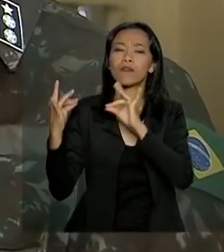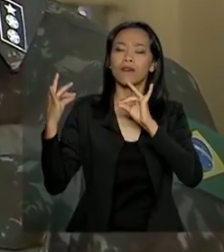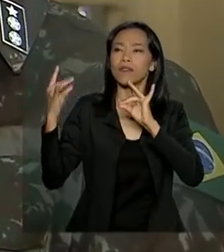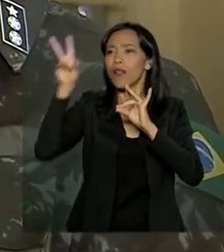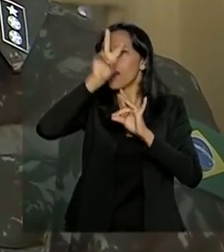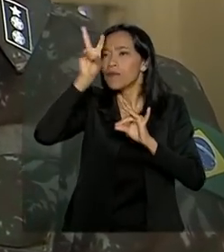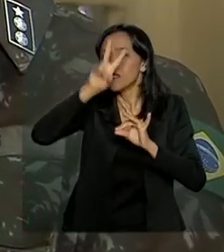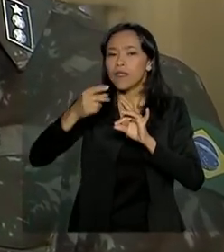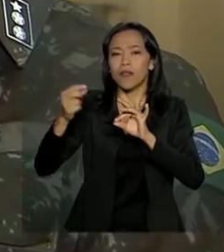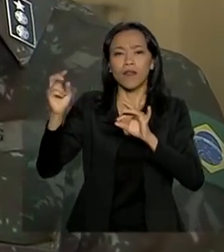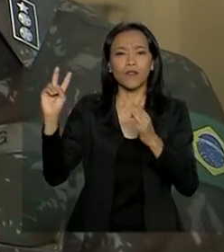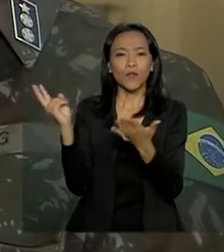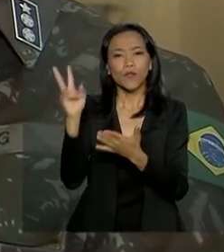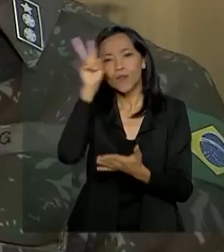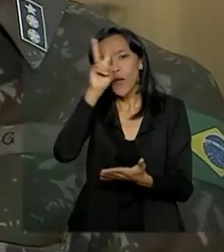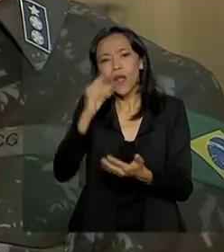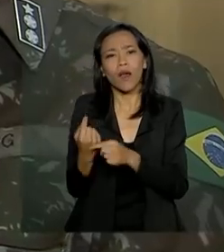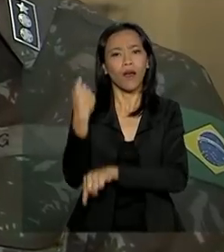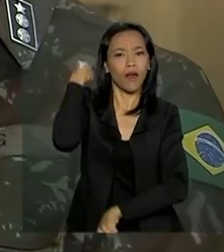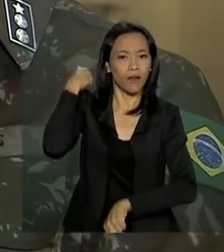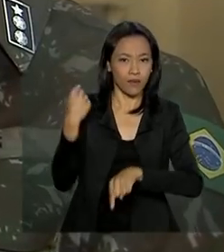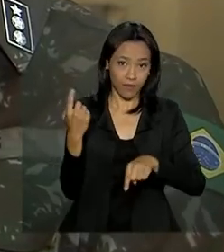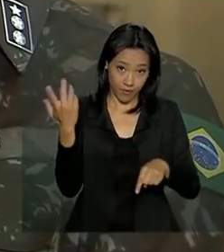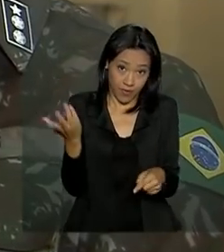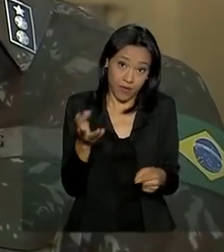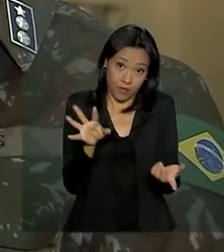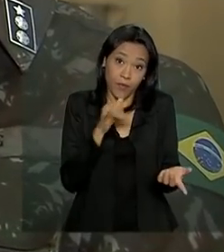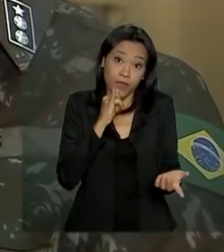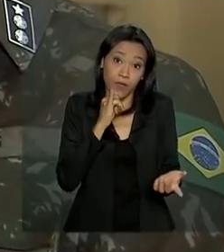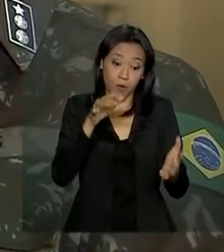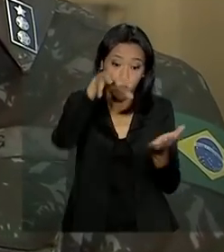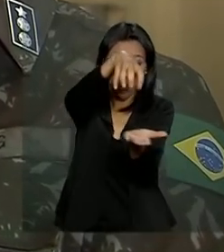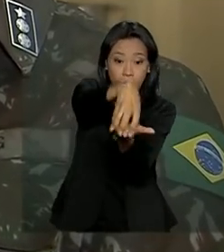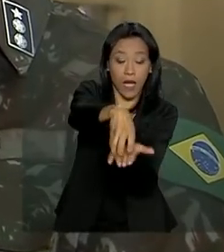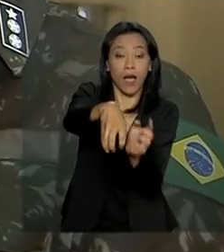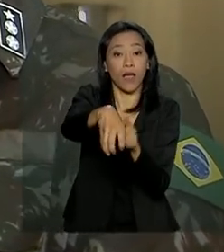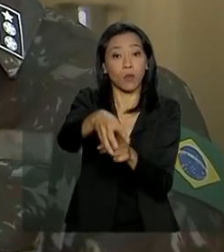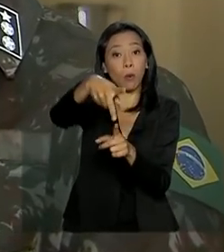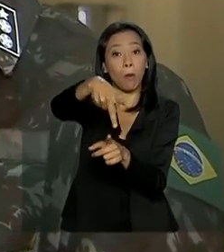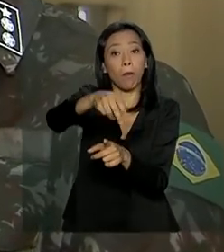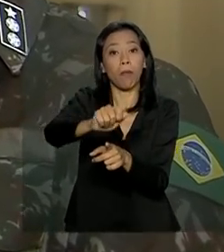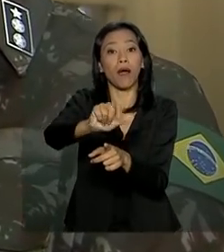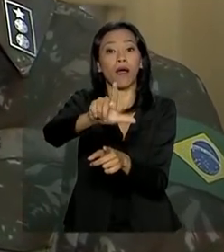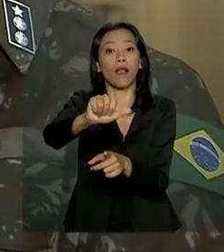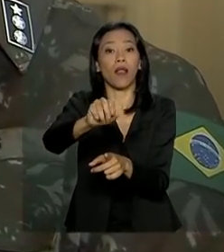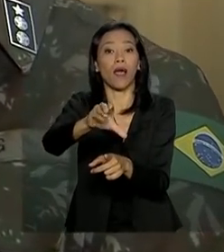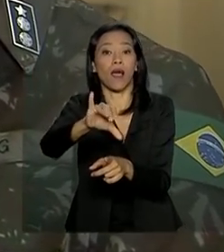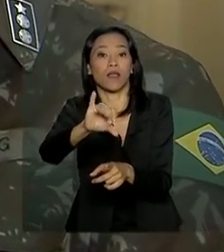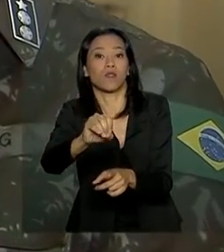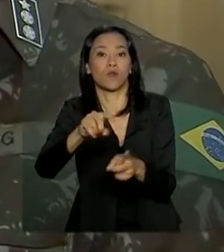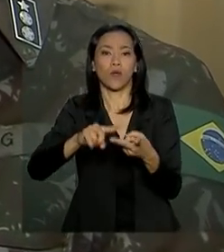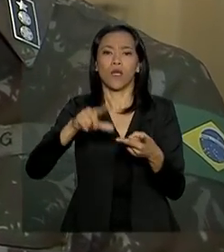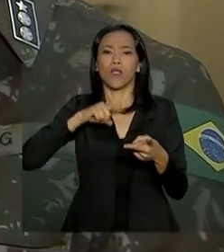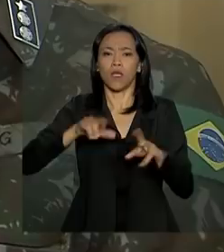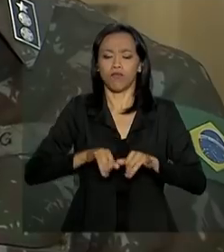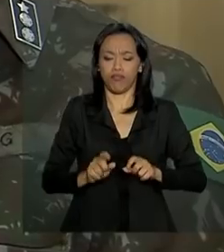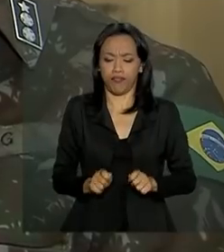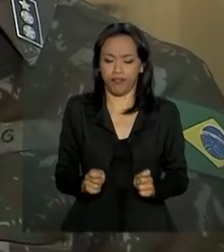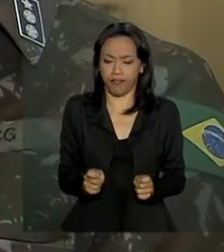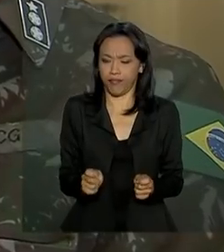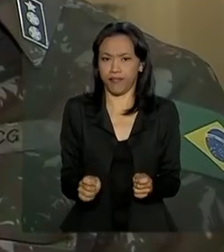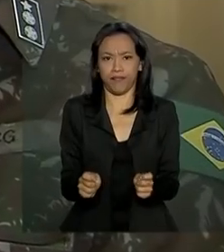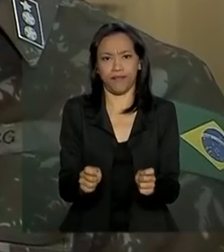cerimoniais, principalmente no Palácio Duque de Caxias. Executamos na nossa Festa da Cavalaria um carrossel militar,